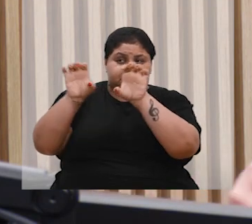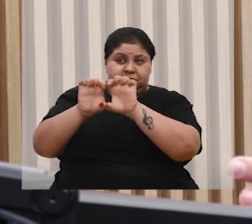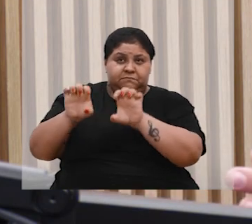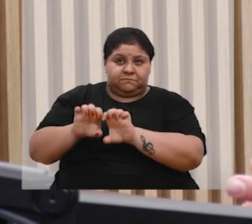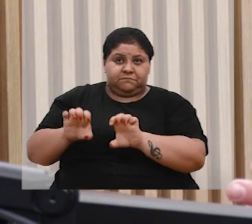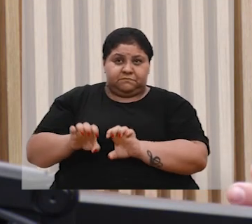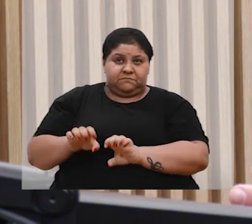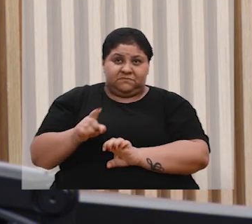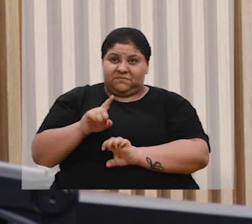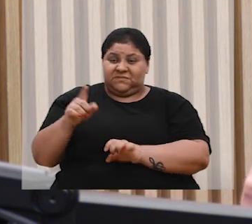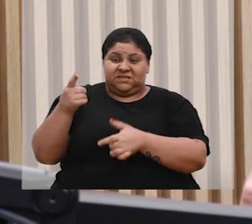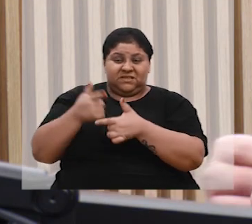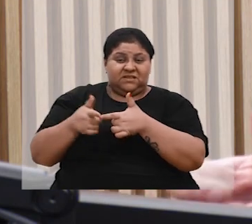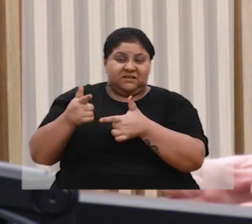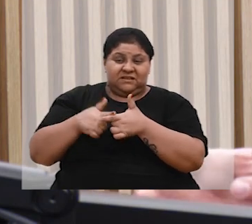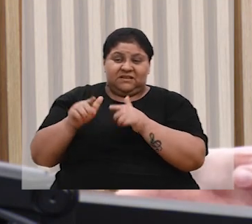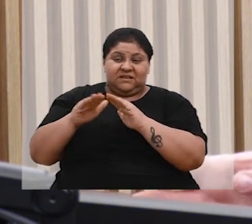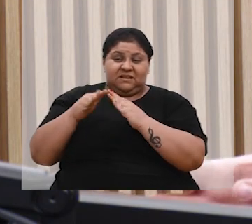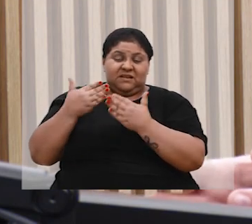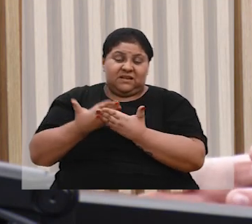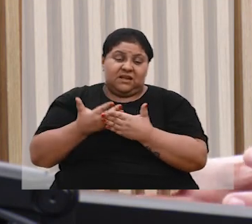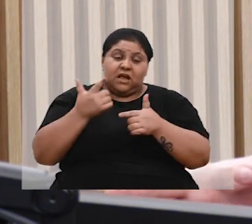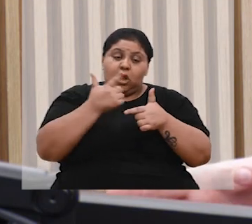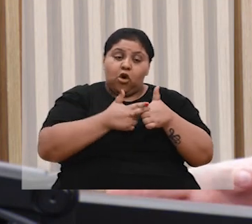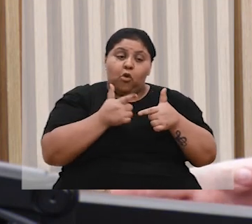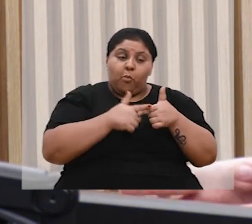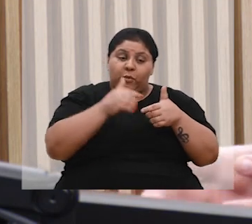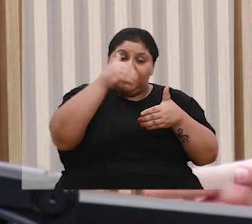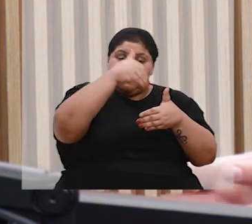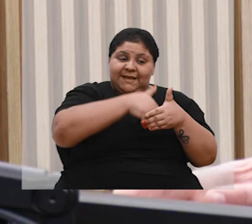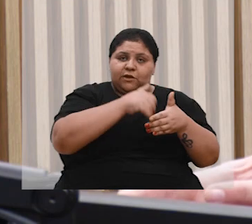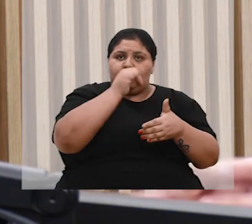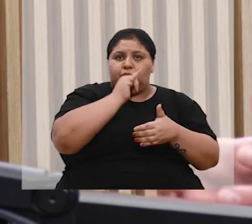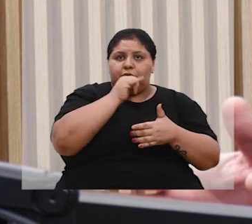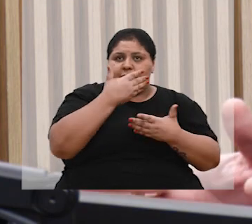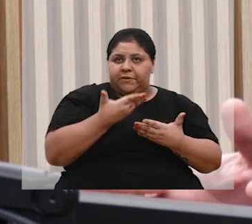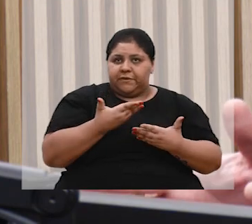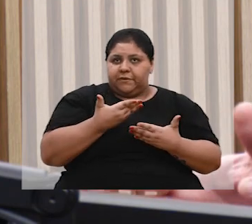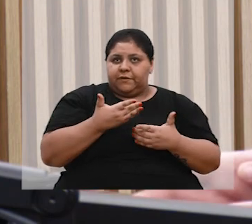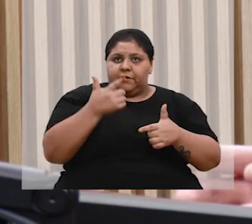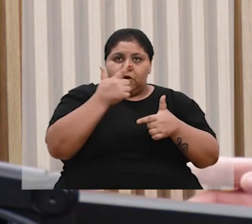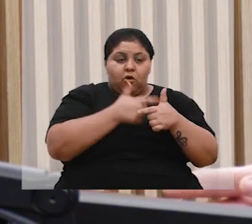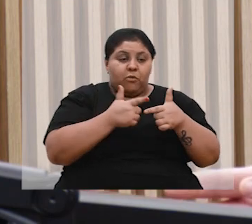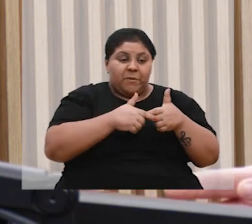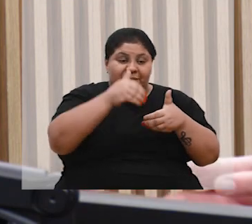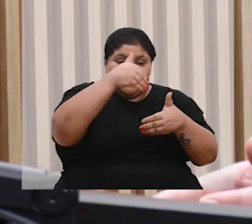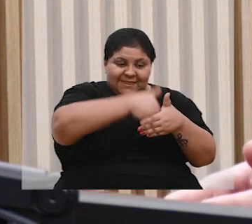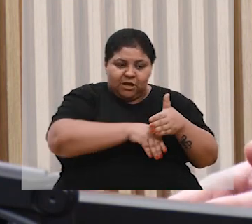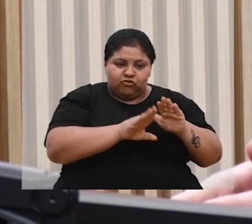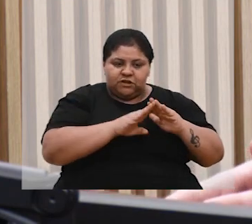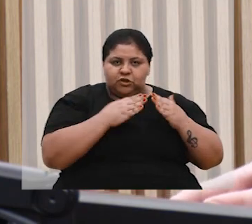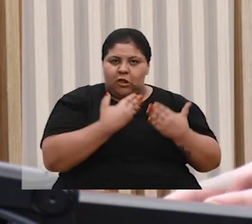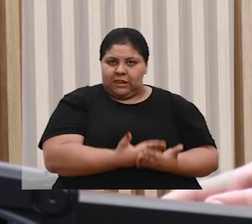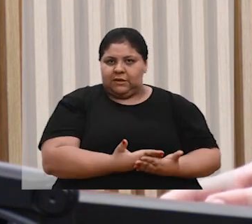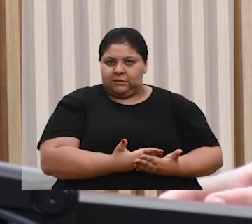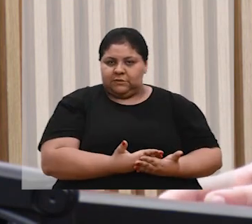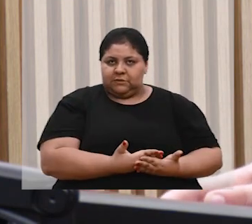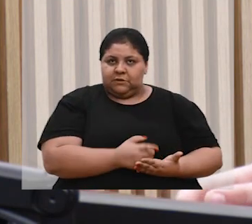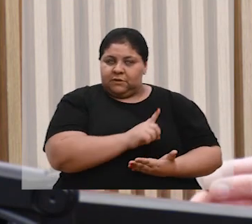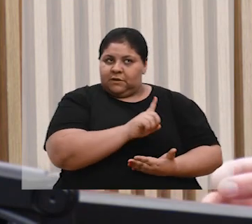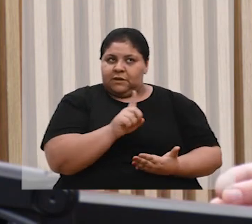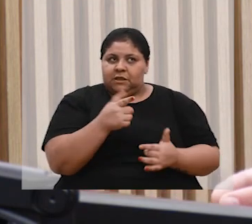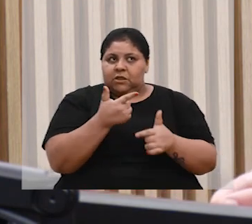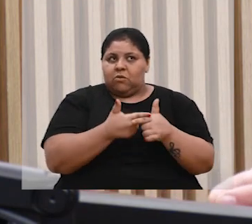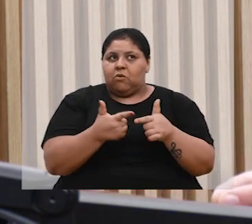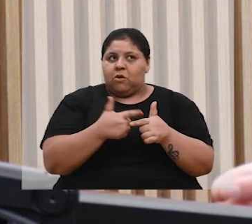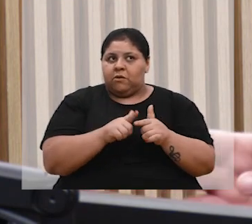problemas estruturais, não é o problema da escola, é o problema dentro, por exemplo, é o problema dentro da escola,